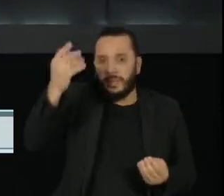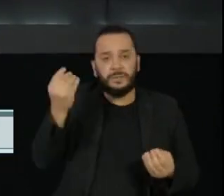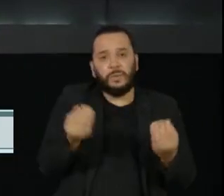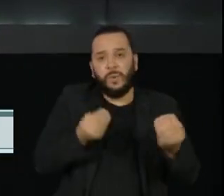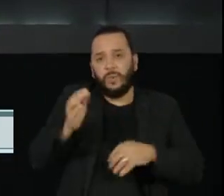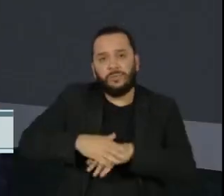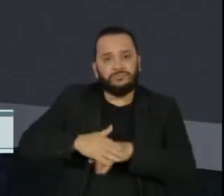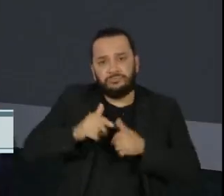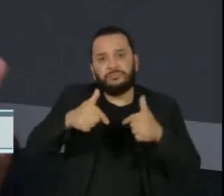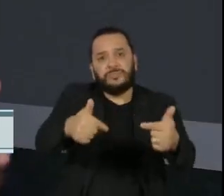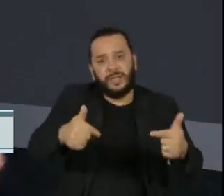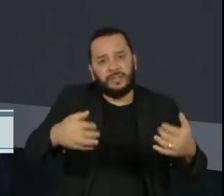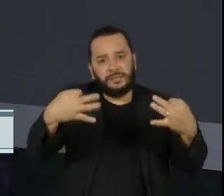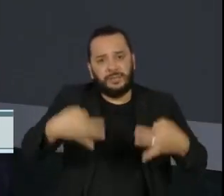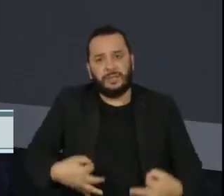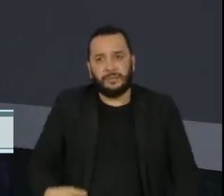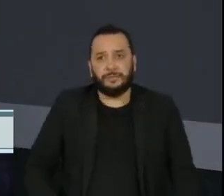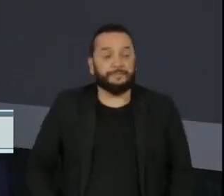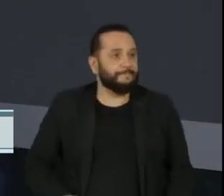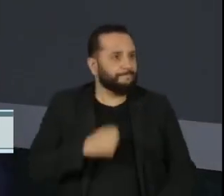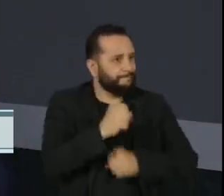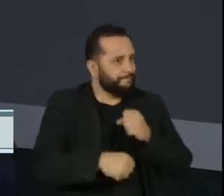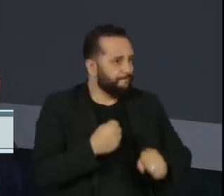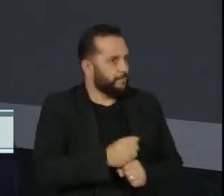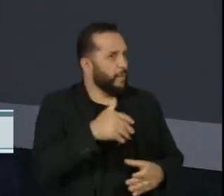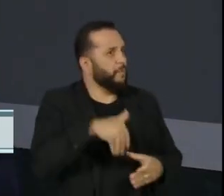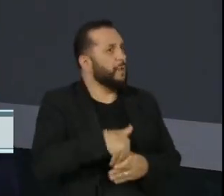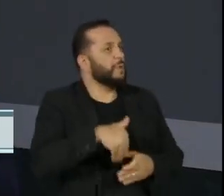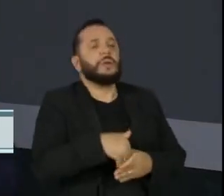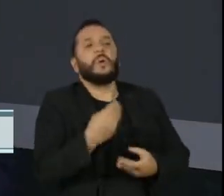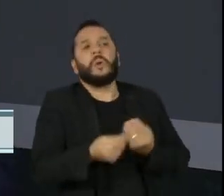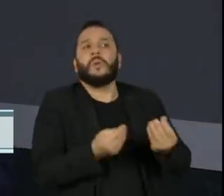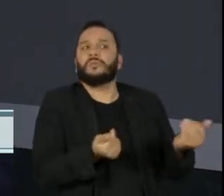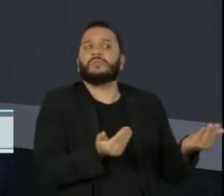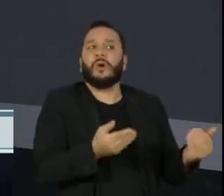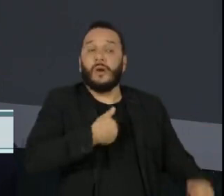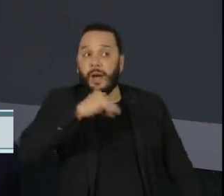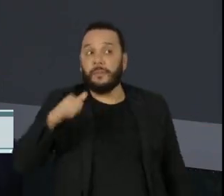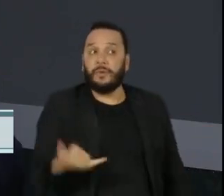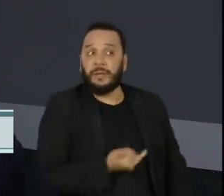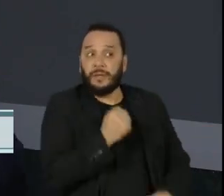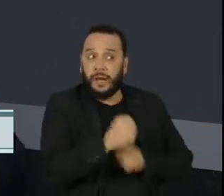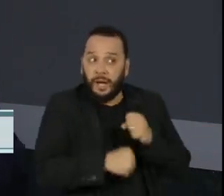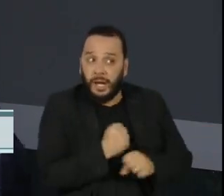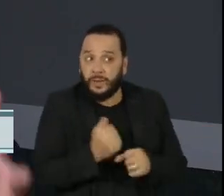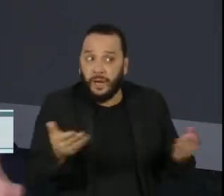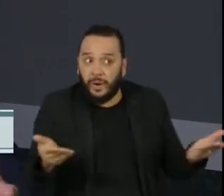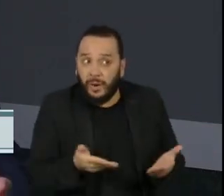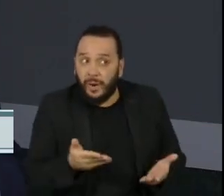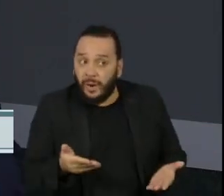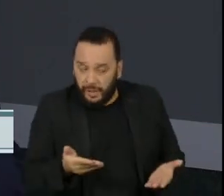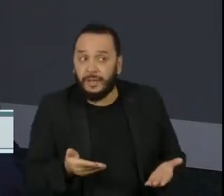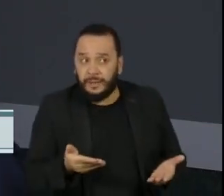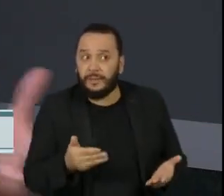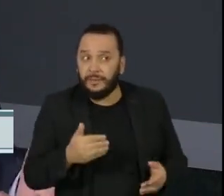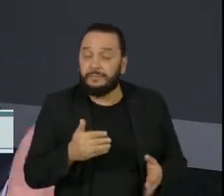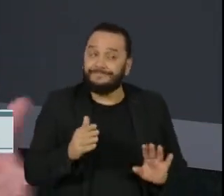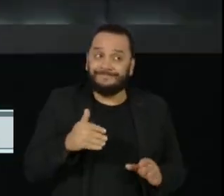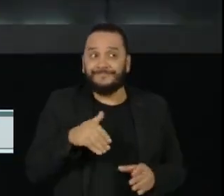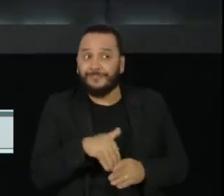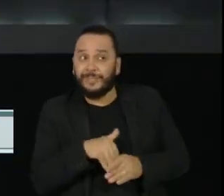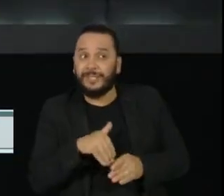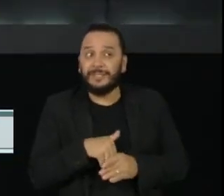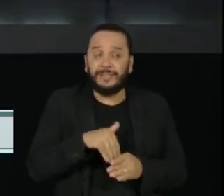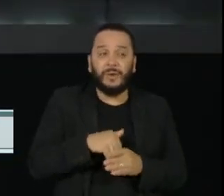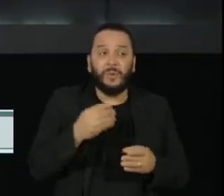executada na prática. A gente está no ano eleitoral. Como é que os jovens podem aproveitar essas informações e podem contribuir para a